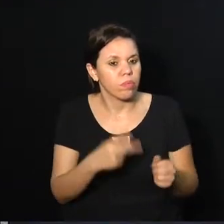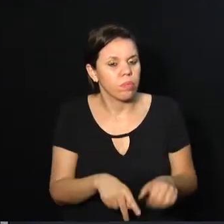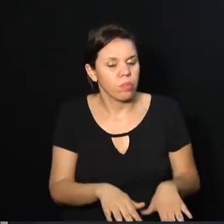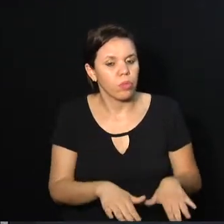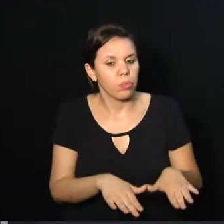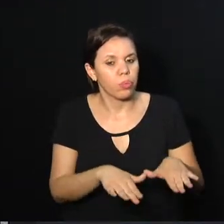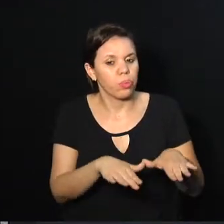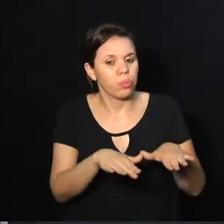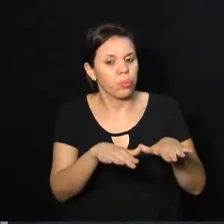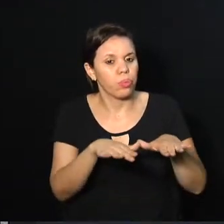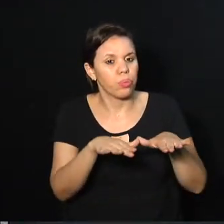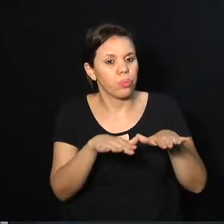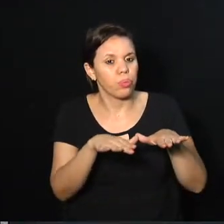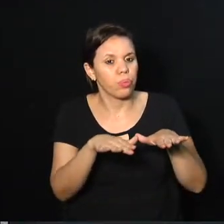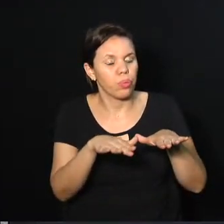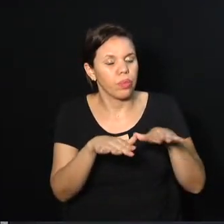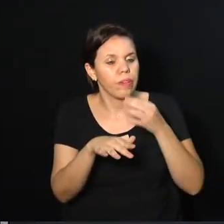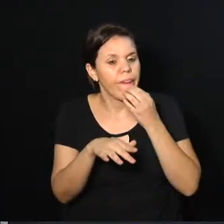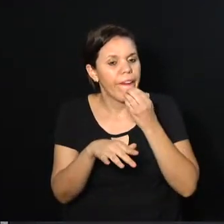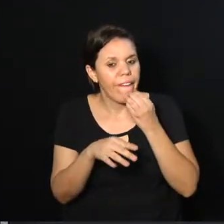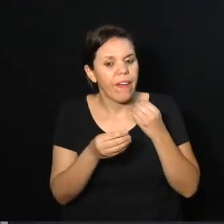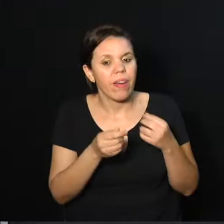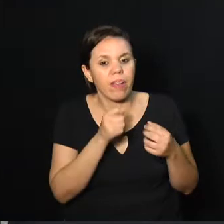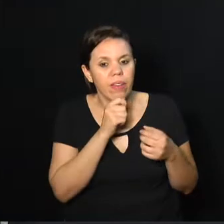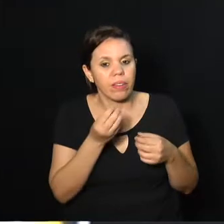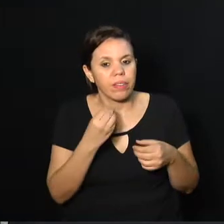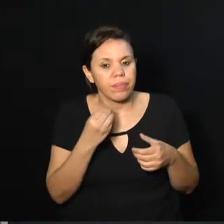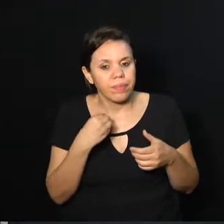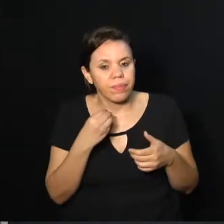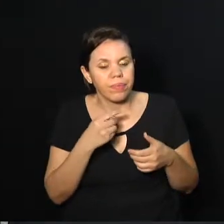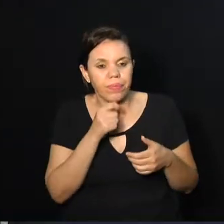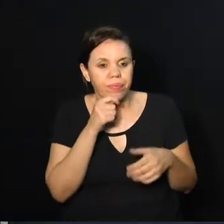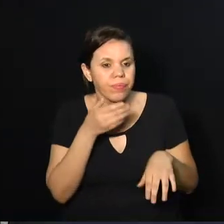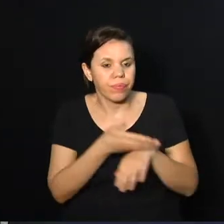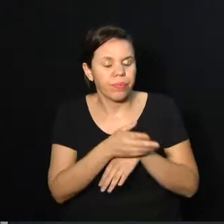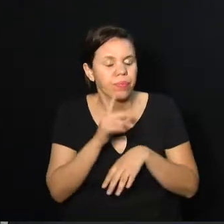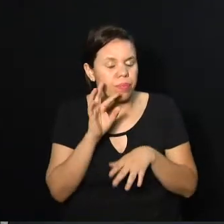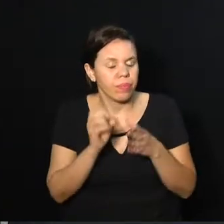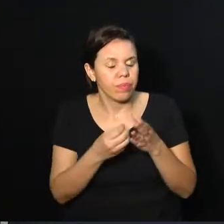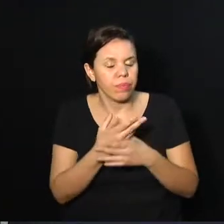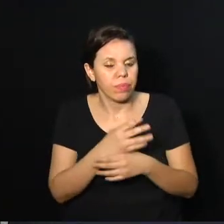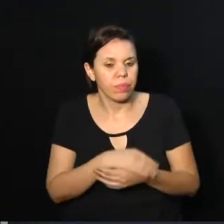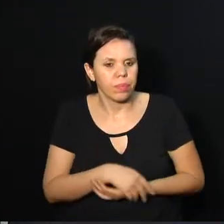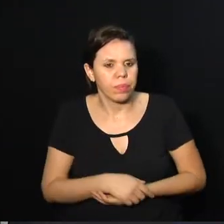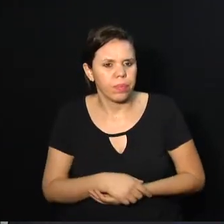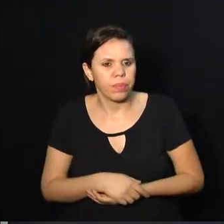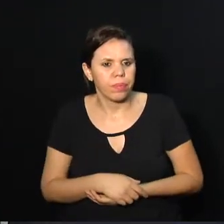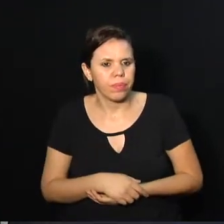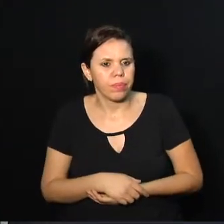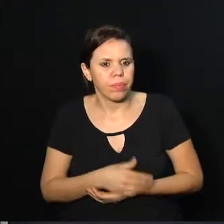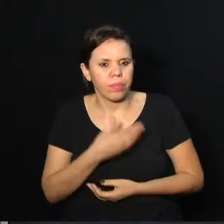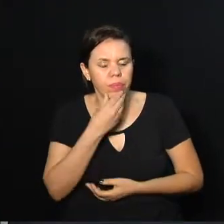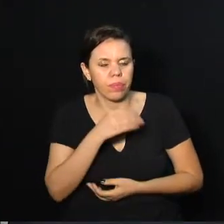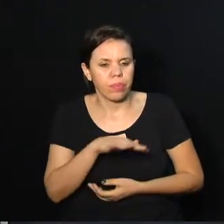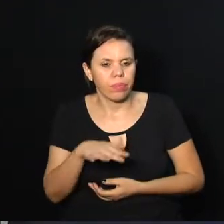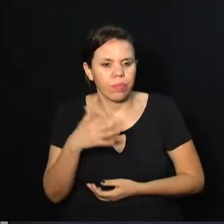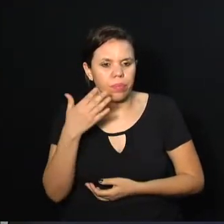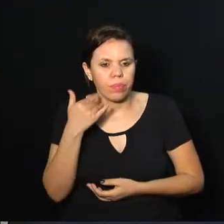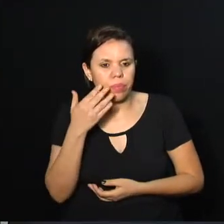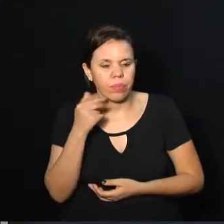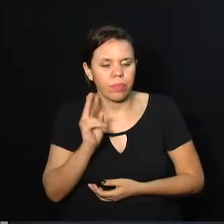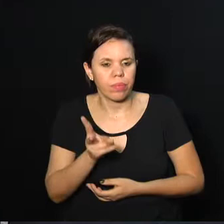ele pequeno, bem debilitado. Não vou aqui entrar em história, mas bem debilitado. Pequenininho, ele era um menino muito bonzinho, sempre